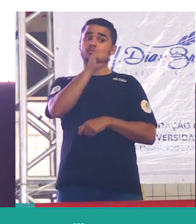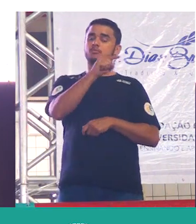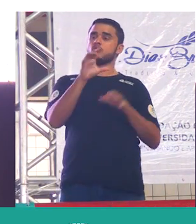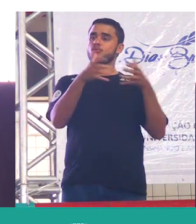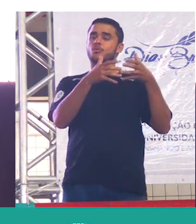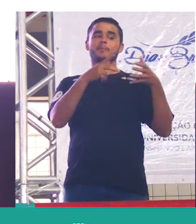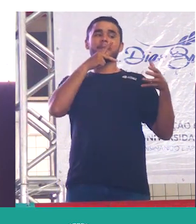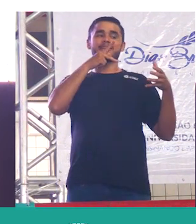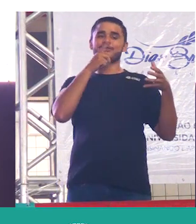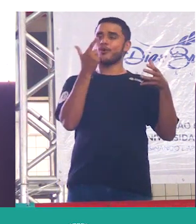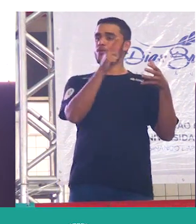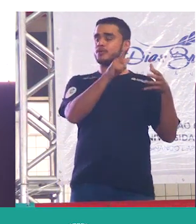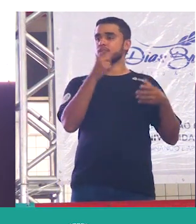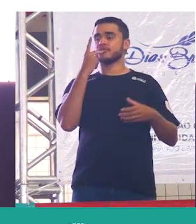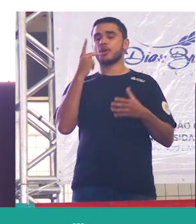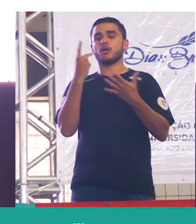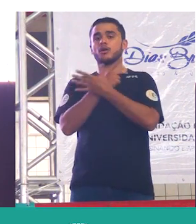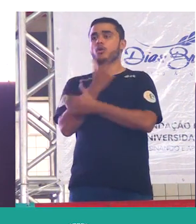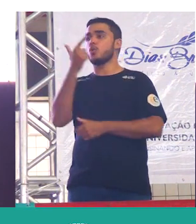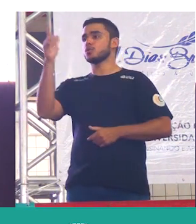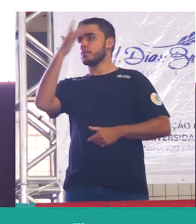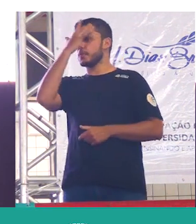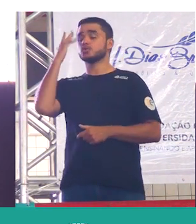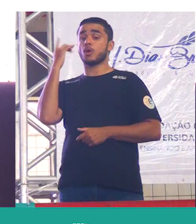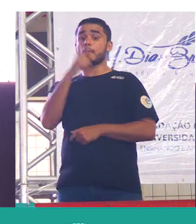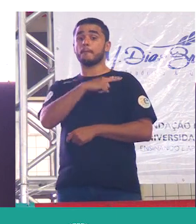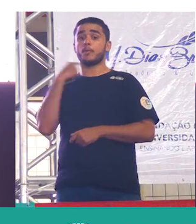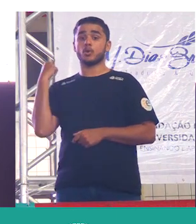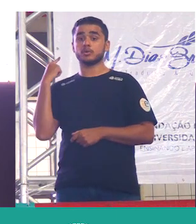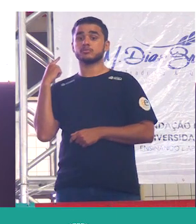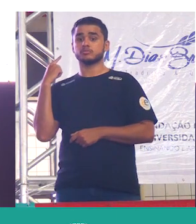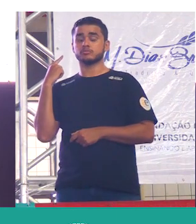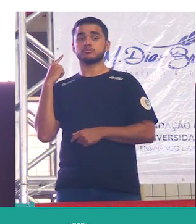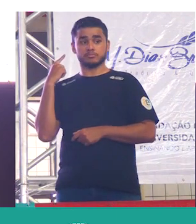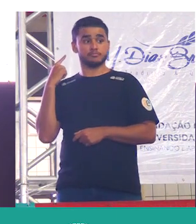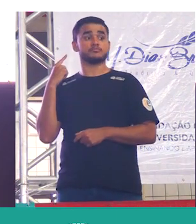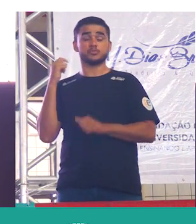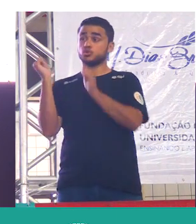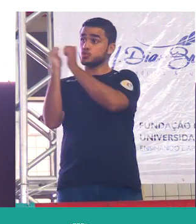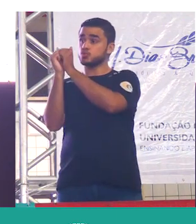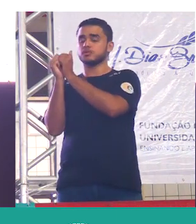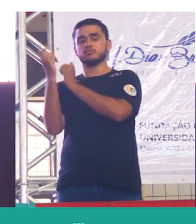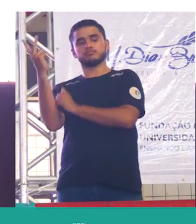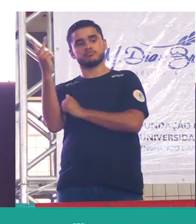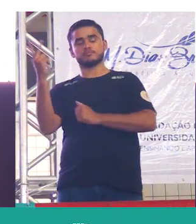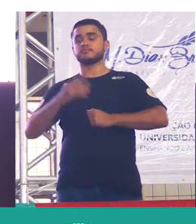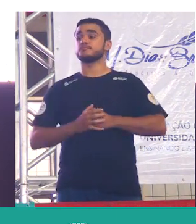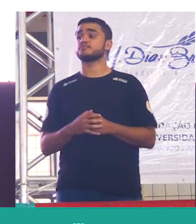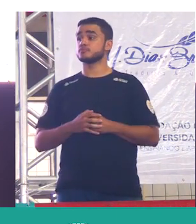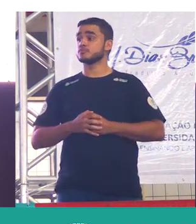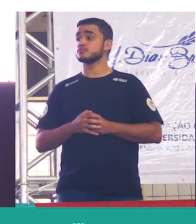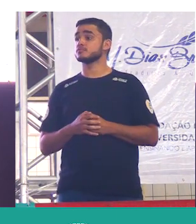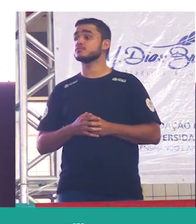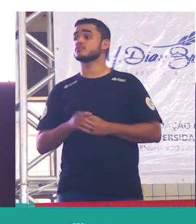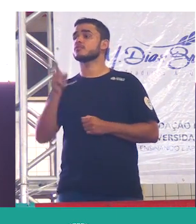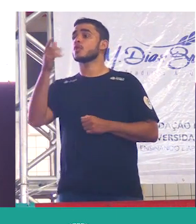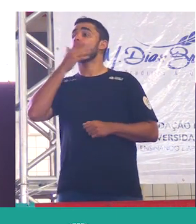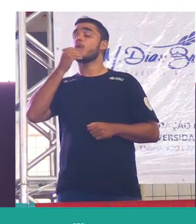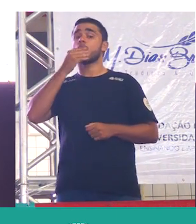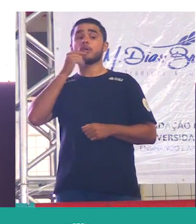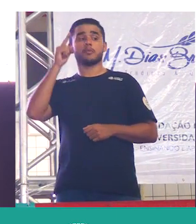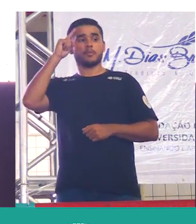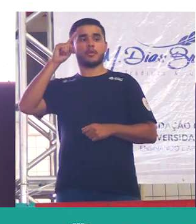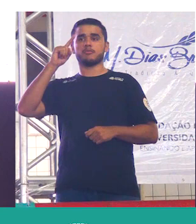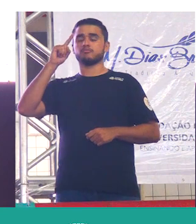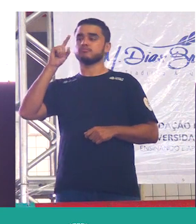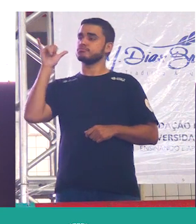bala não pegou, a bala pegou em outra pessoa, que estava com Carlos Lacerda. Um major da aeronáutica, Rubem